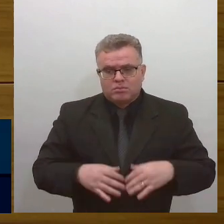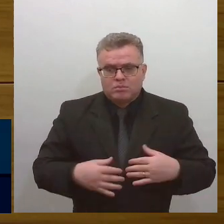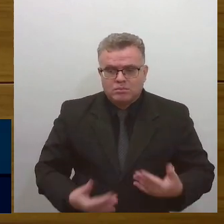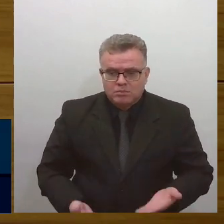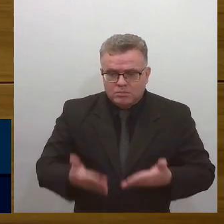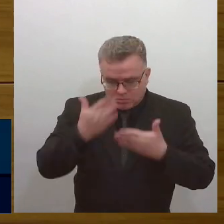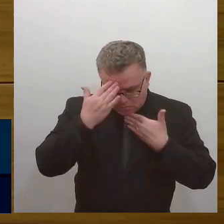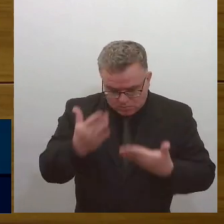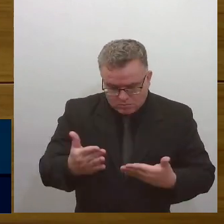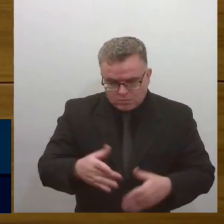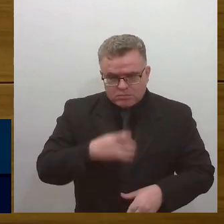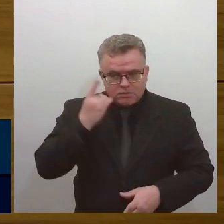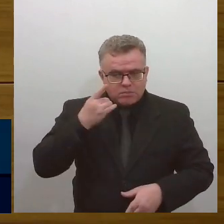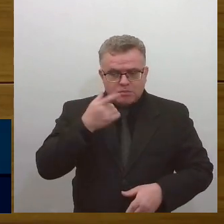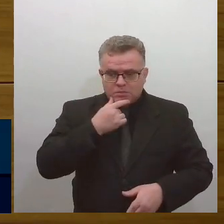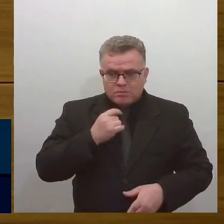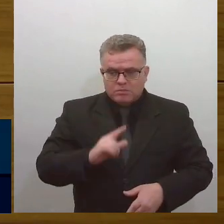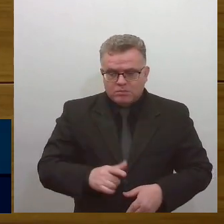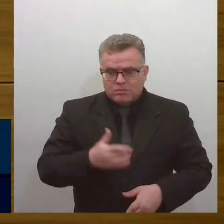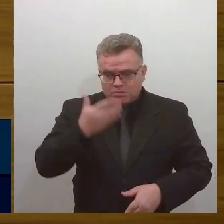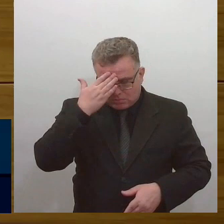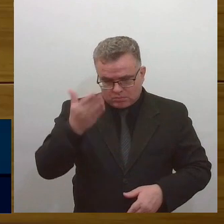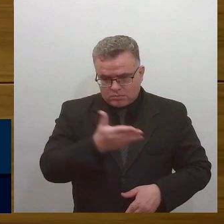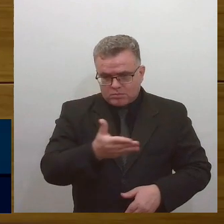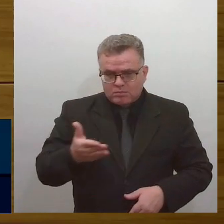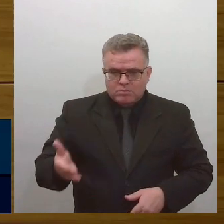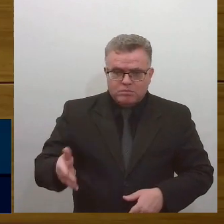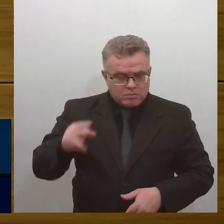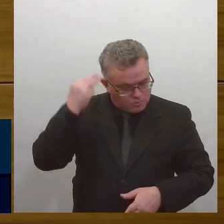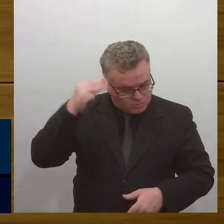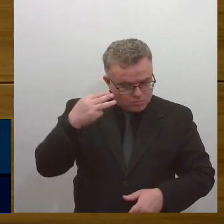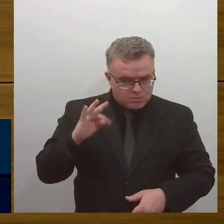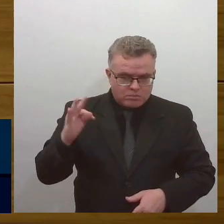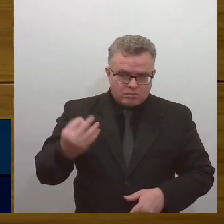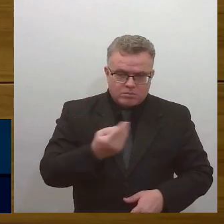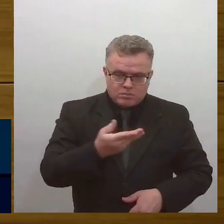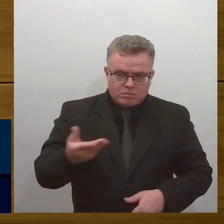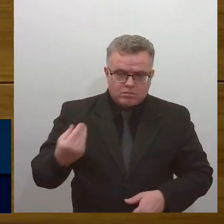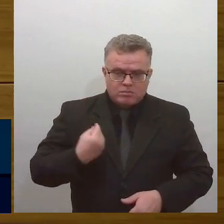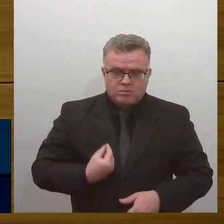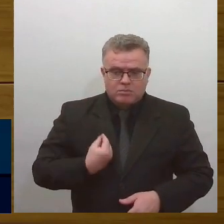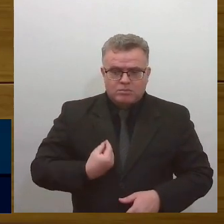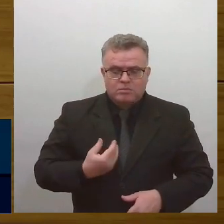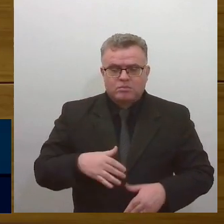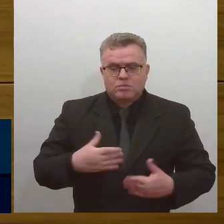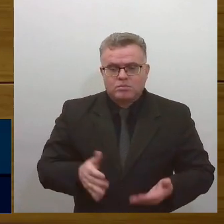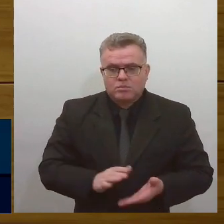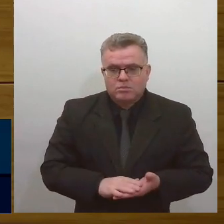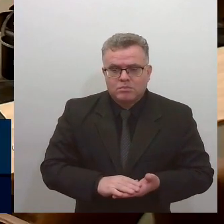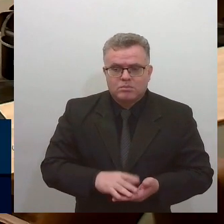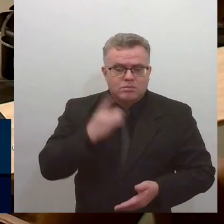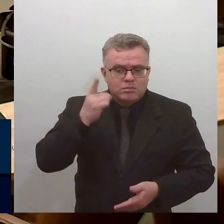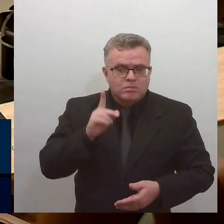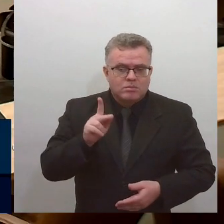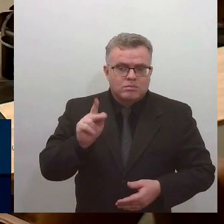Deputado Luciano e agradeço Deputado Garibalde agradecendo a todos os deputados Deputado Kaká tem a palavra